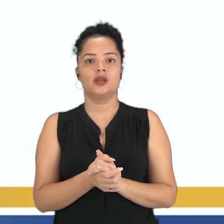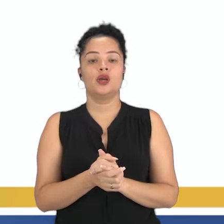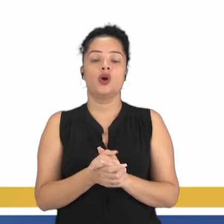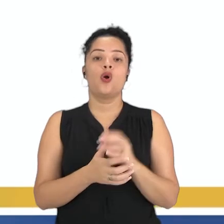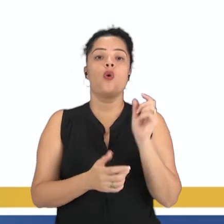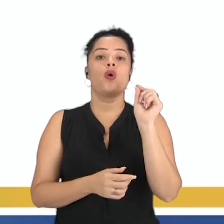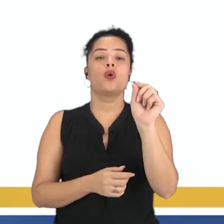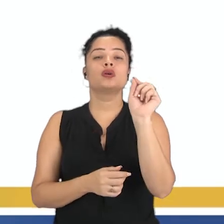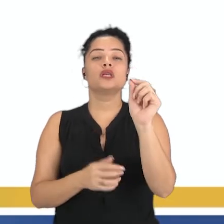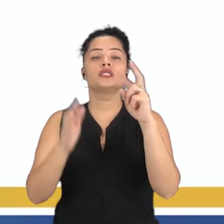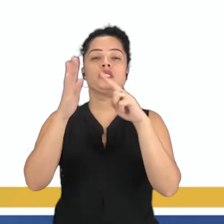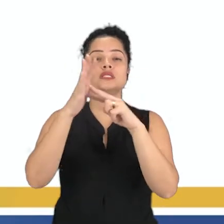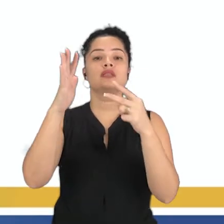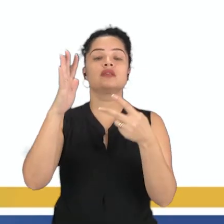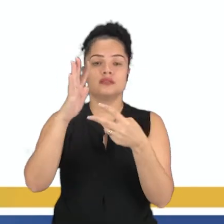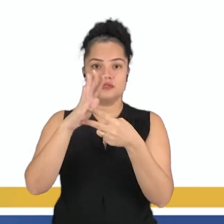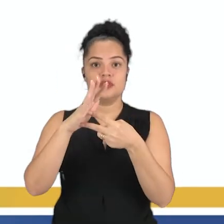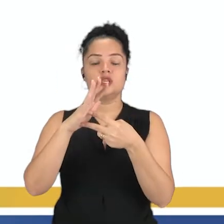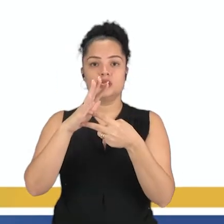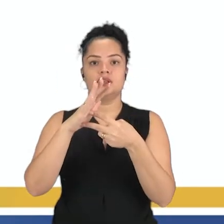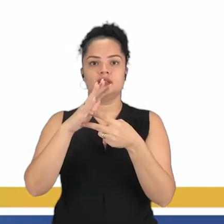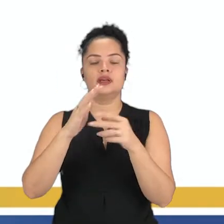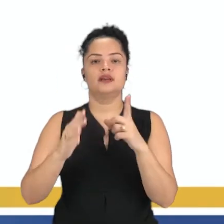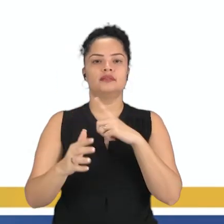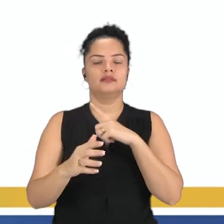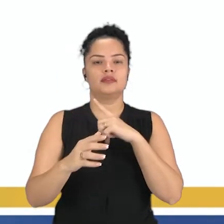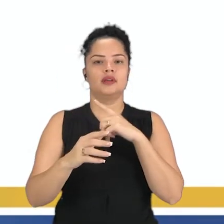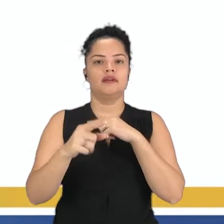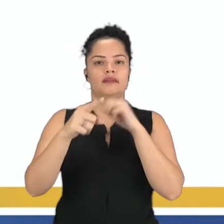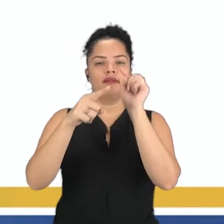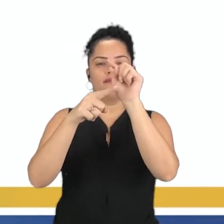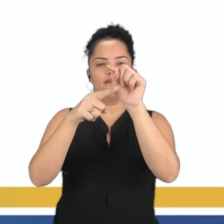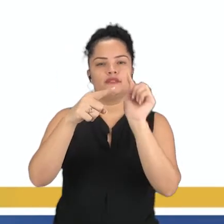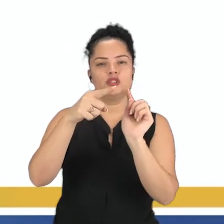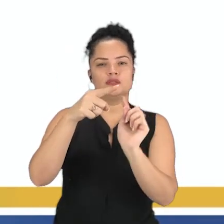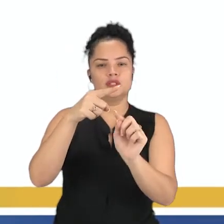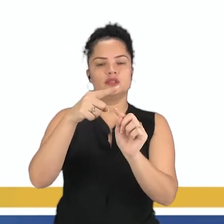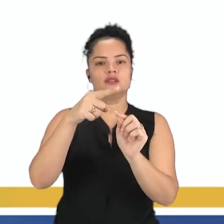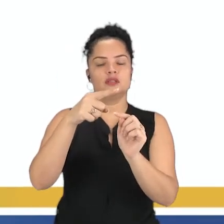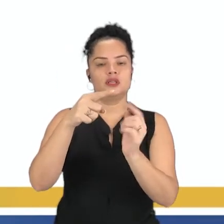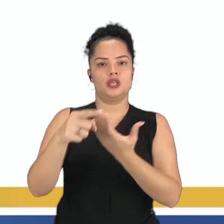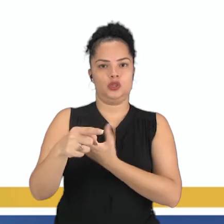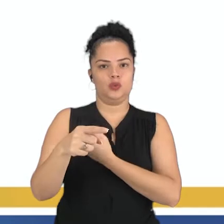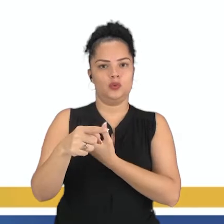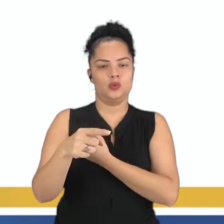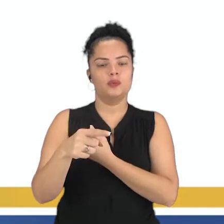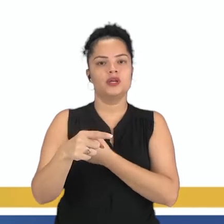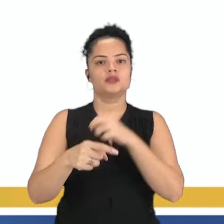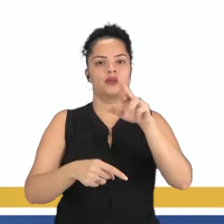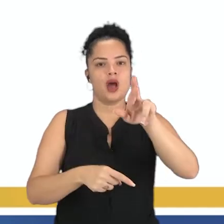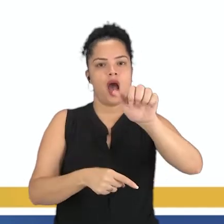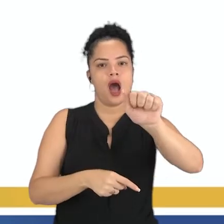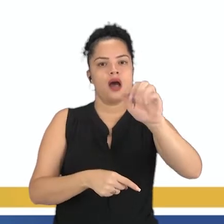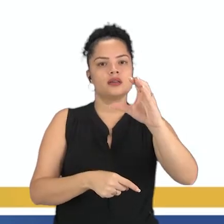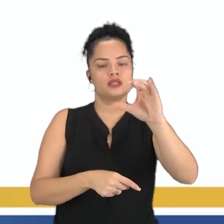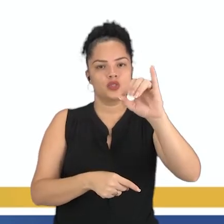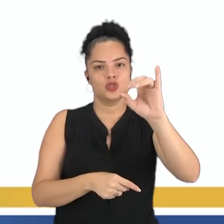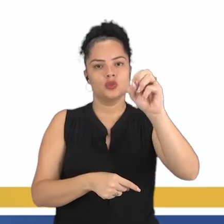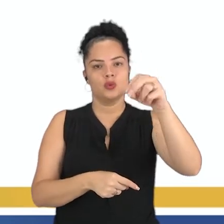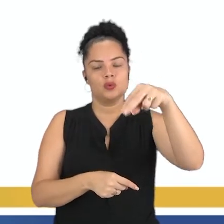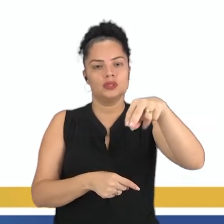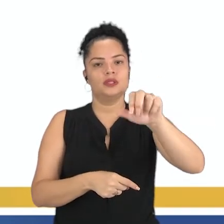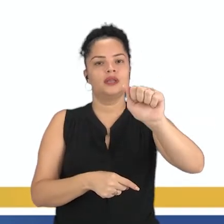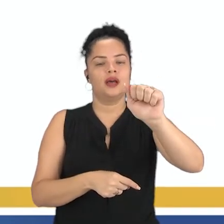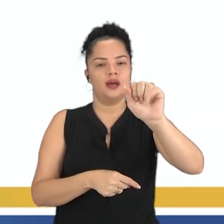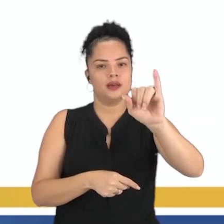O que isso significa? Significa que dividir dois números racionais é o mesmo que a gente multiplicar o